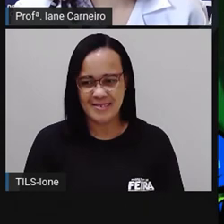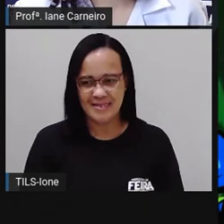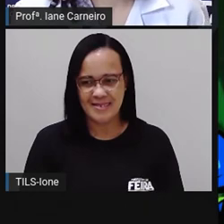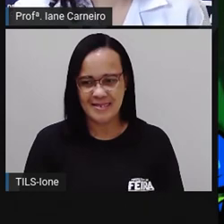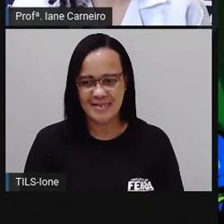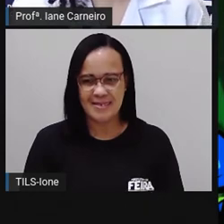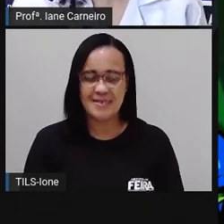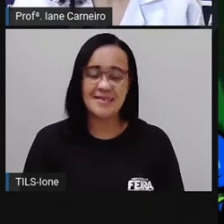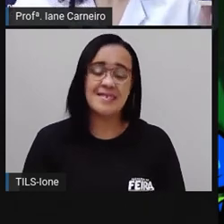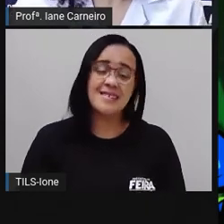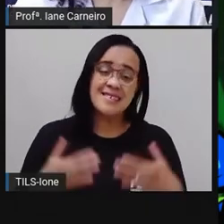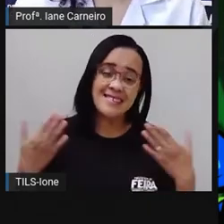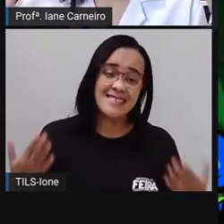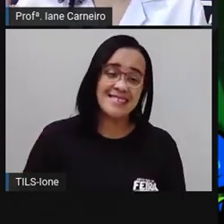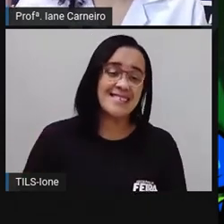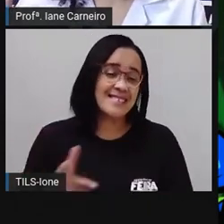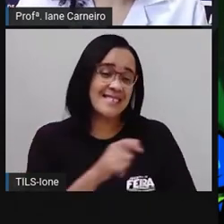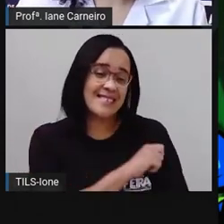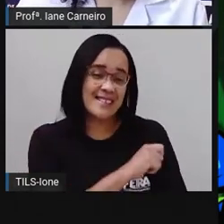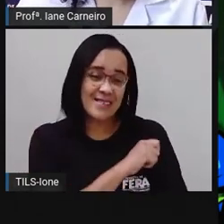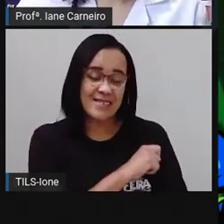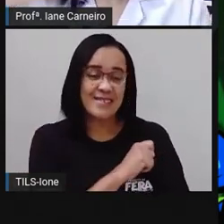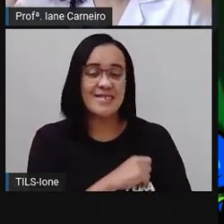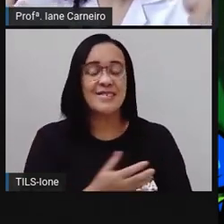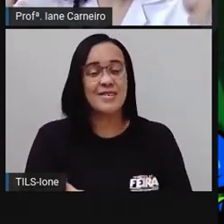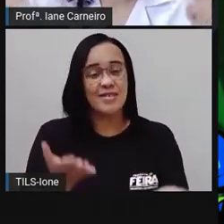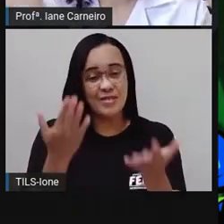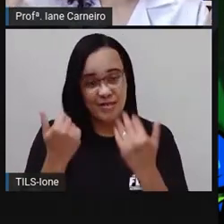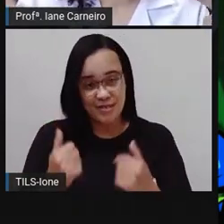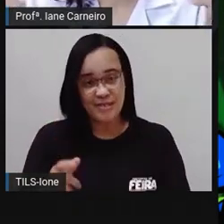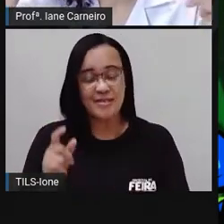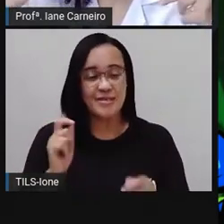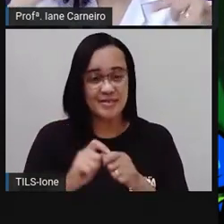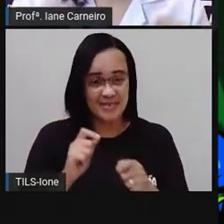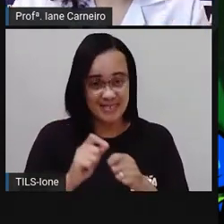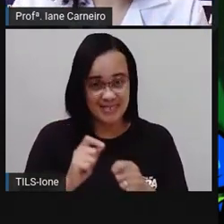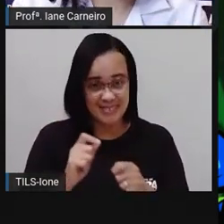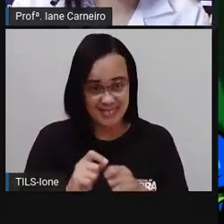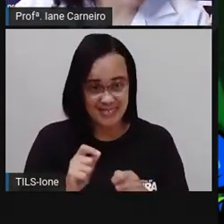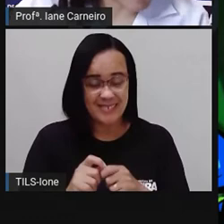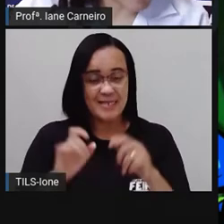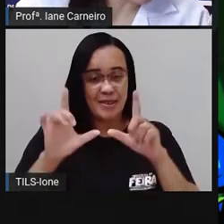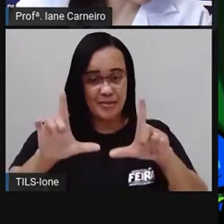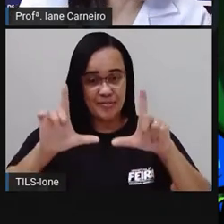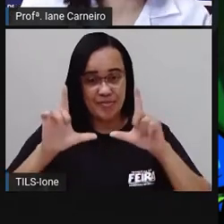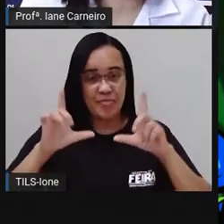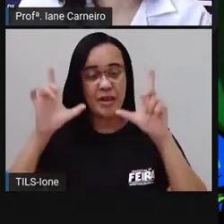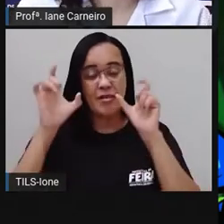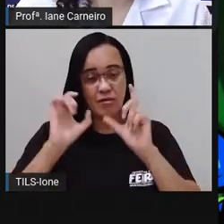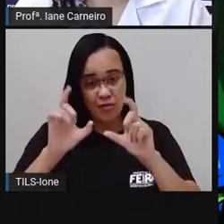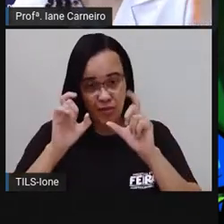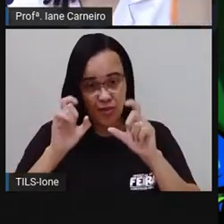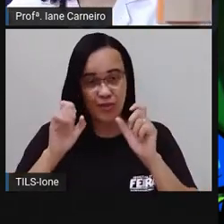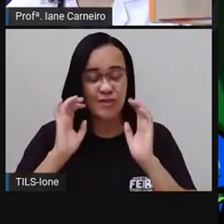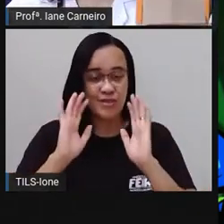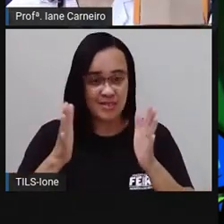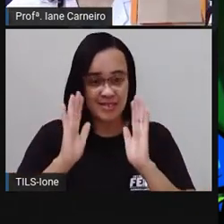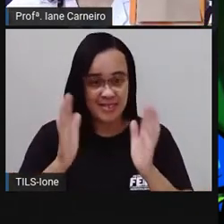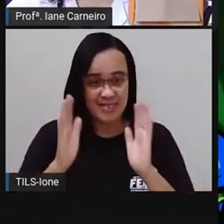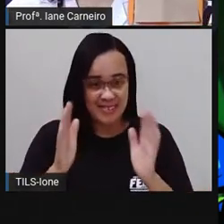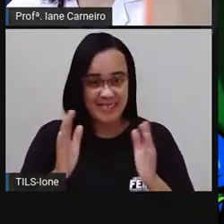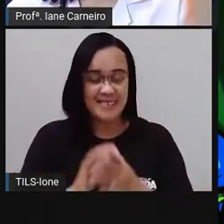Então, galerinha, e aí? Vamos fazer depois. Depois que vocês fizerem o porta-retrato de vocês, ó.